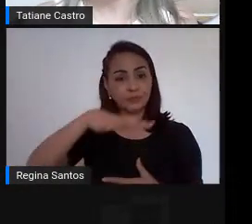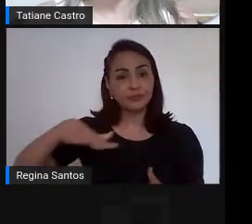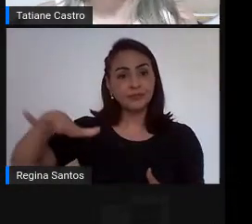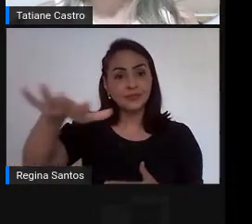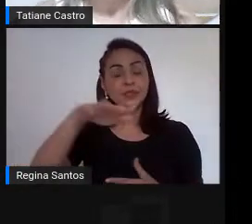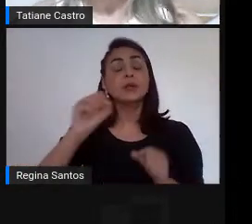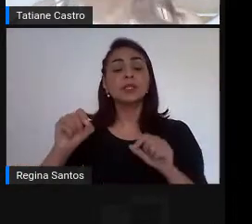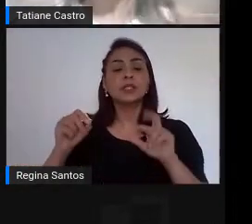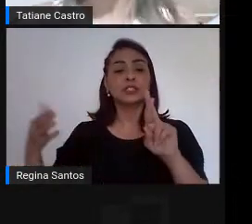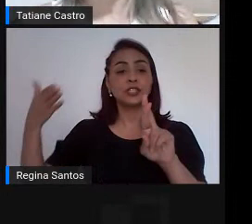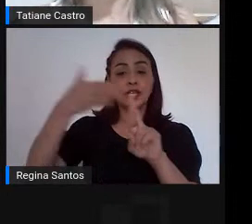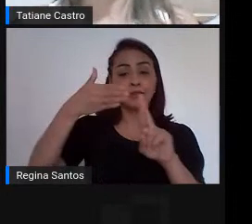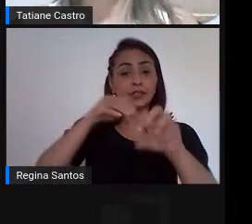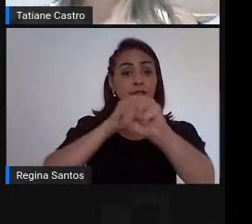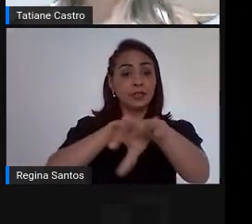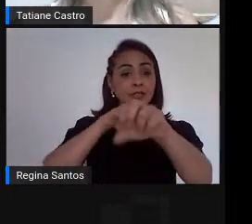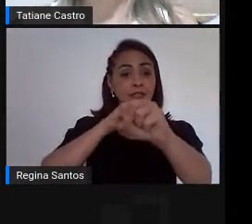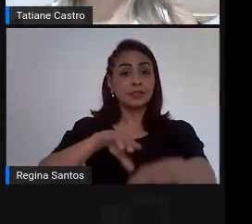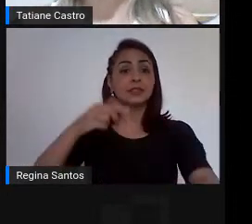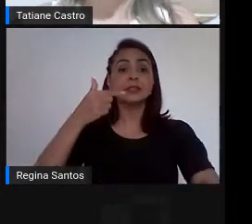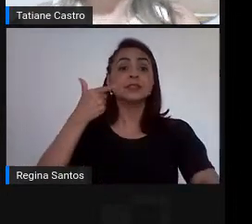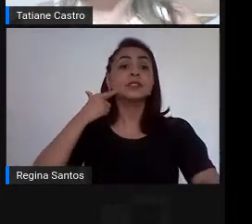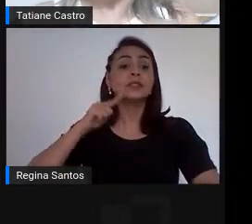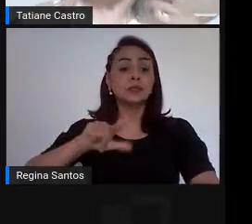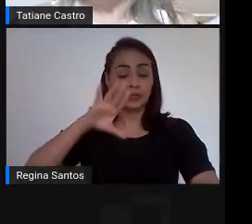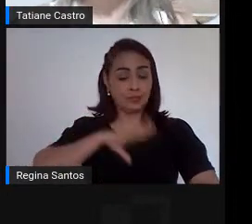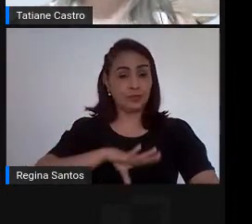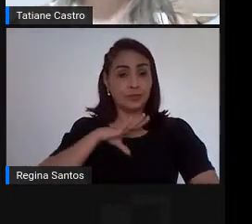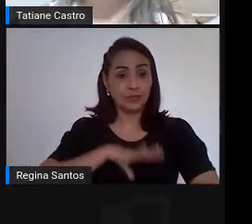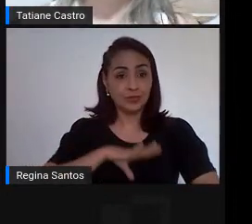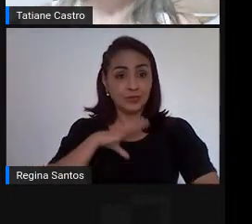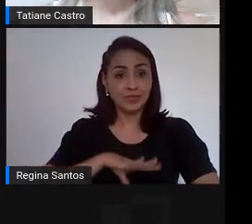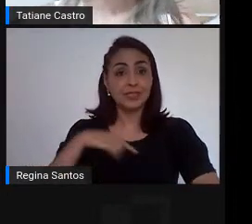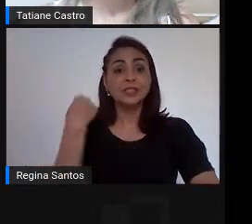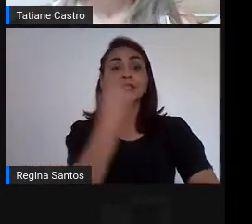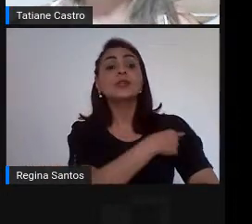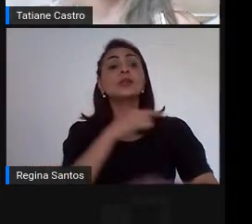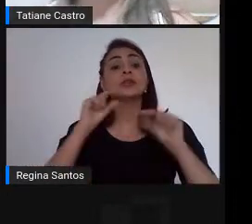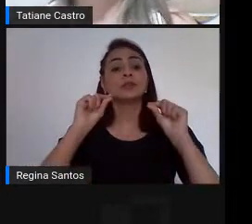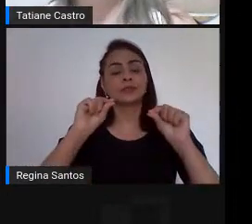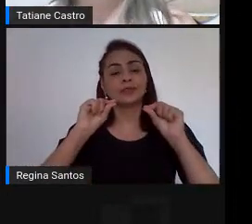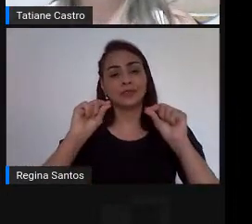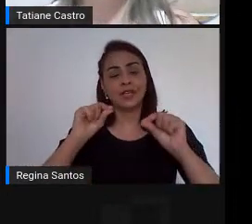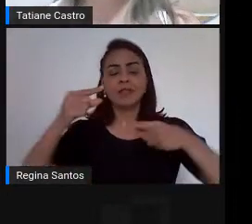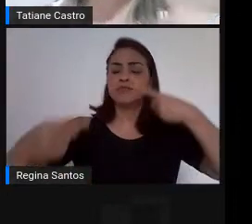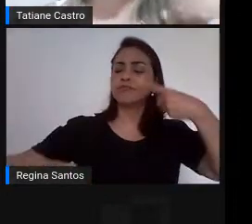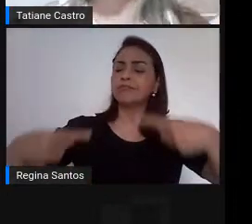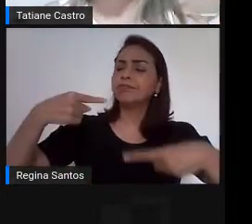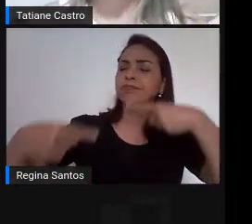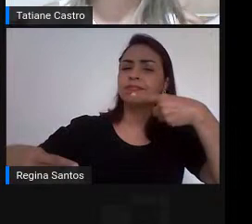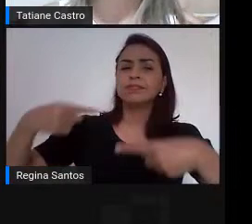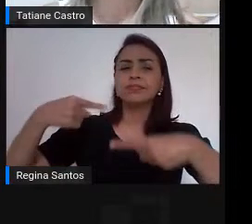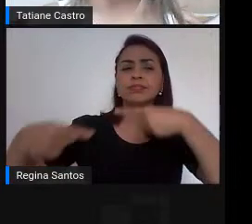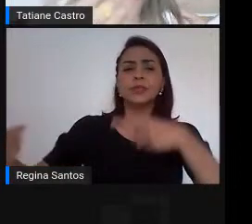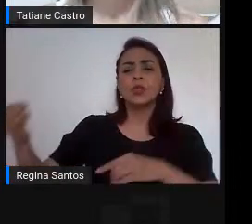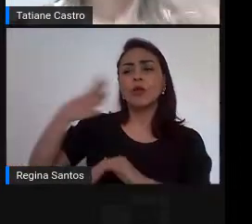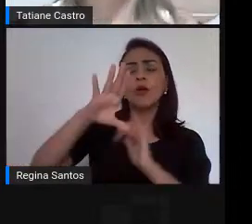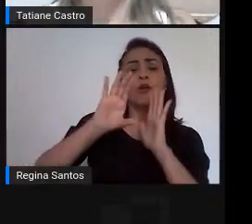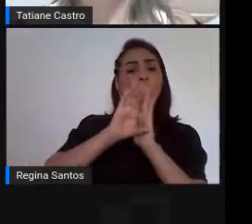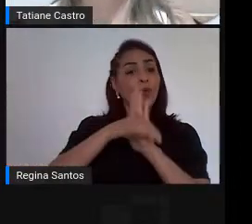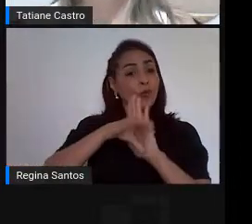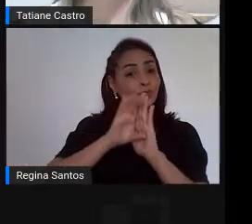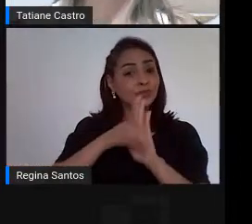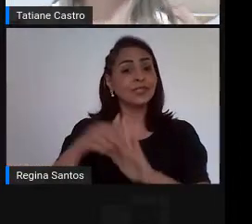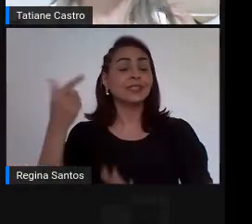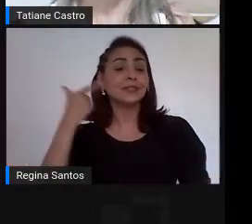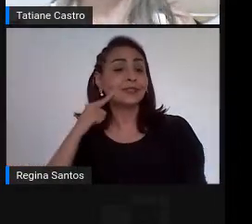língua portuguesa, há uma efervescência muito grande, nós estamos envolvidos discutindo novas concepções de língua, uma nova